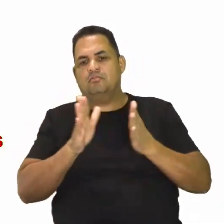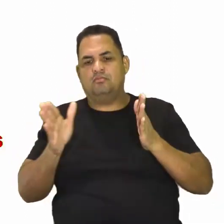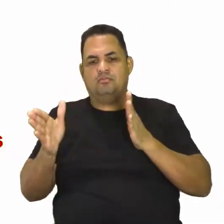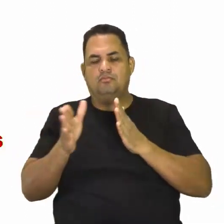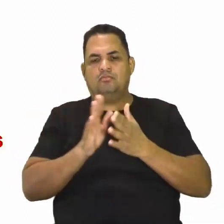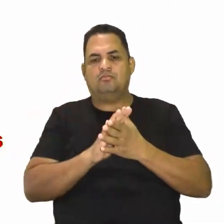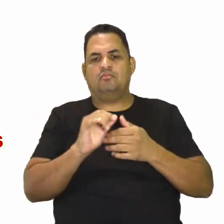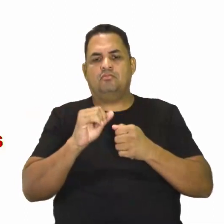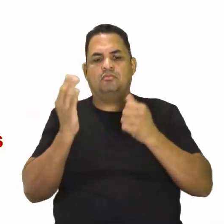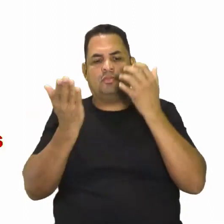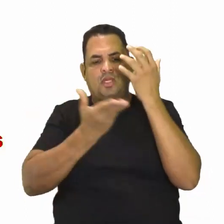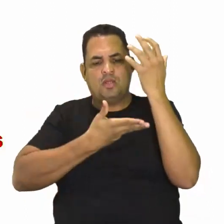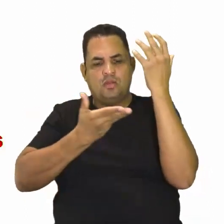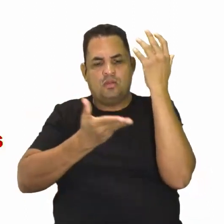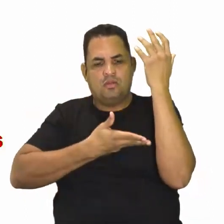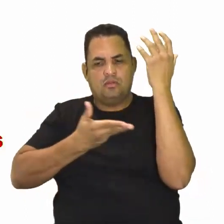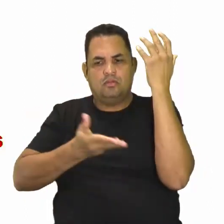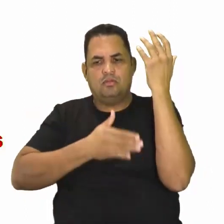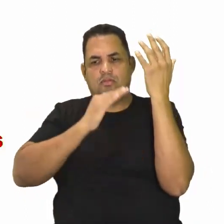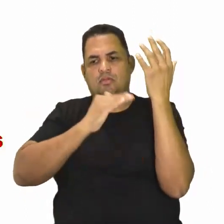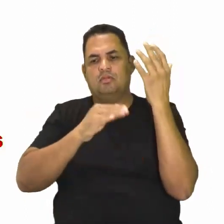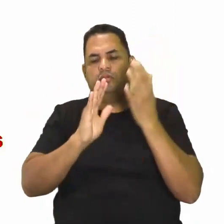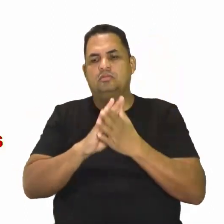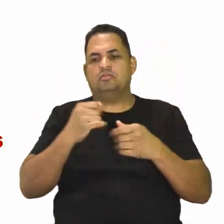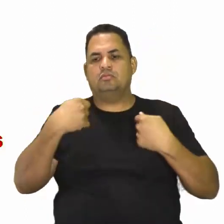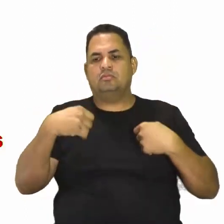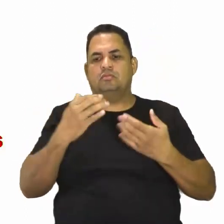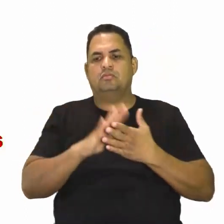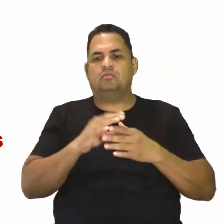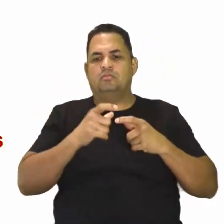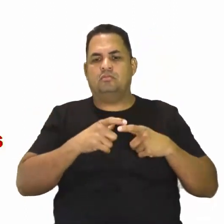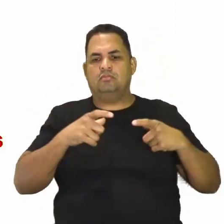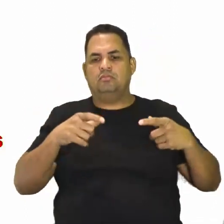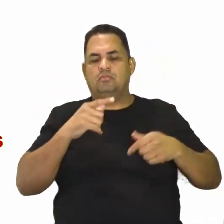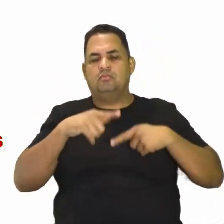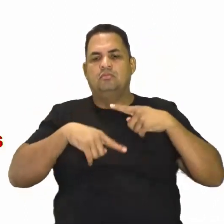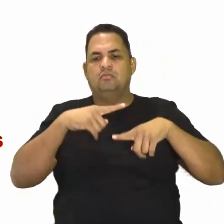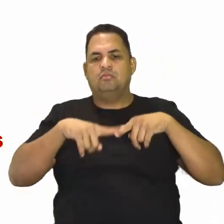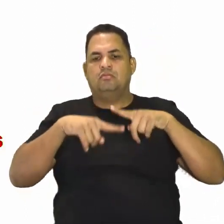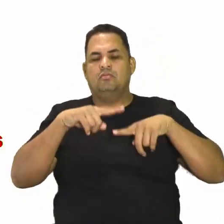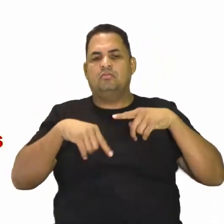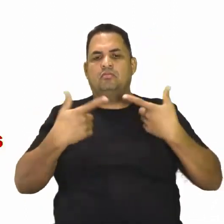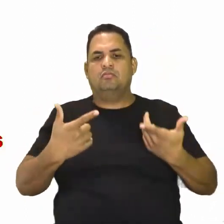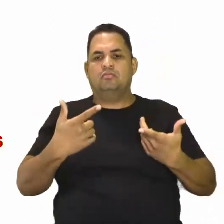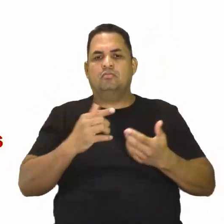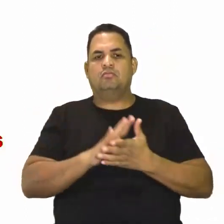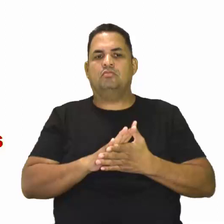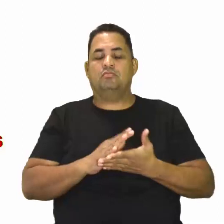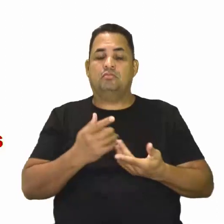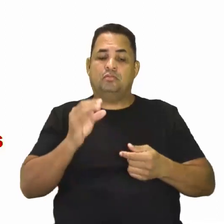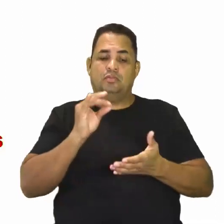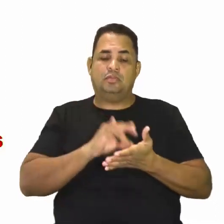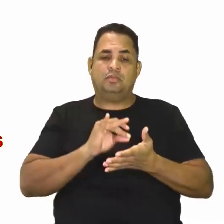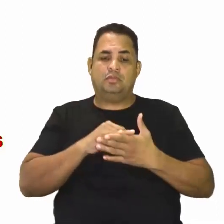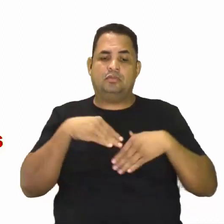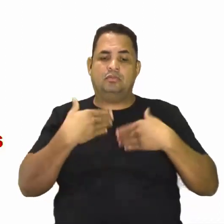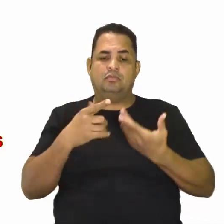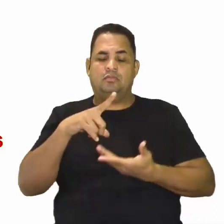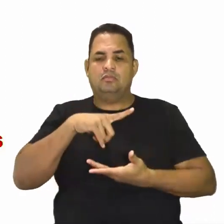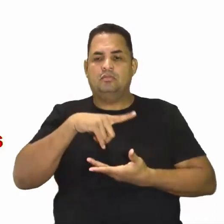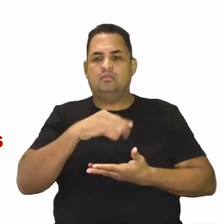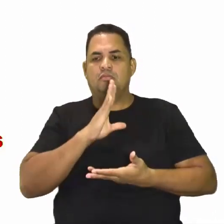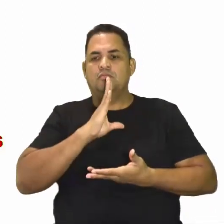de fazer as podas necessárias para aumentar o produto. Só que aí, claro, quando você tem isso,